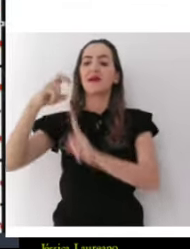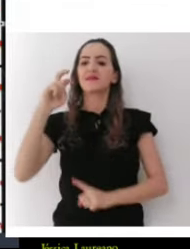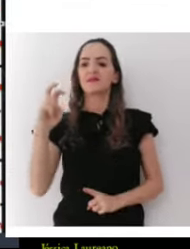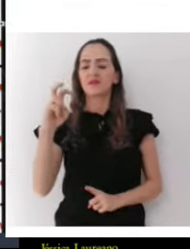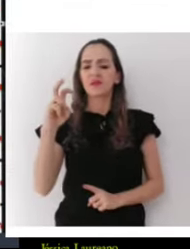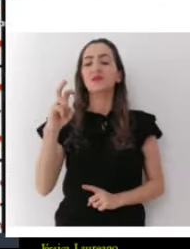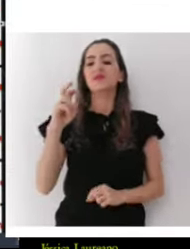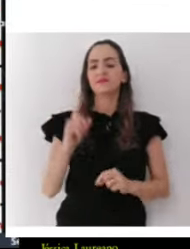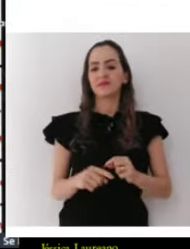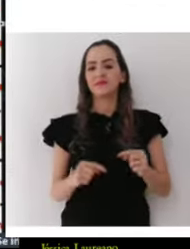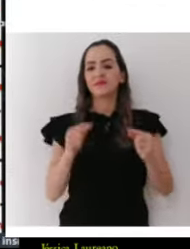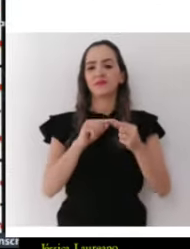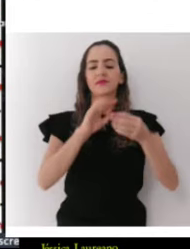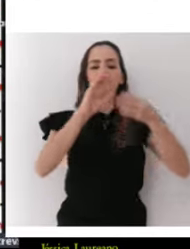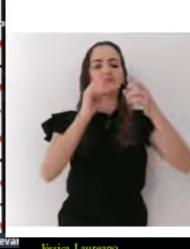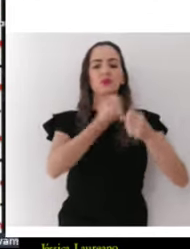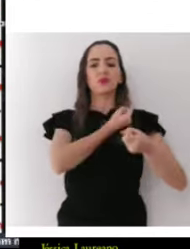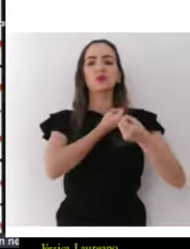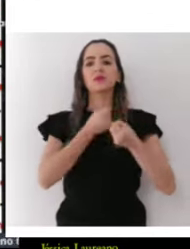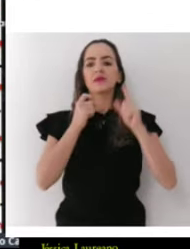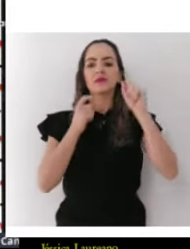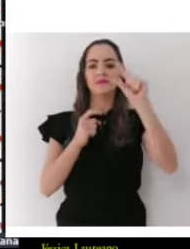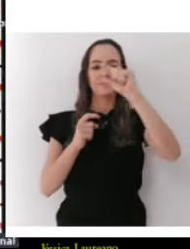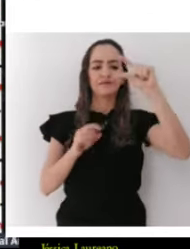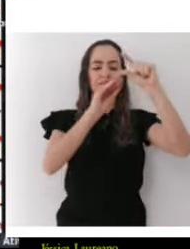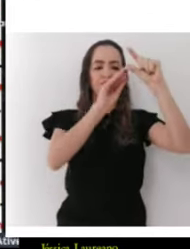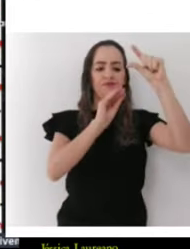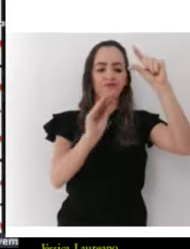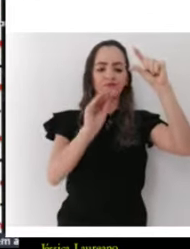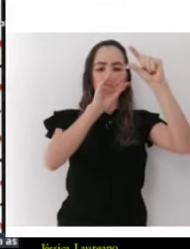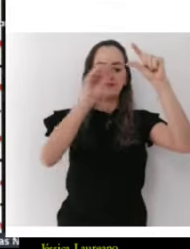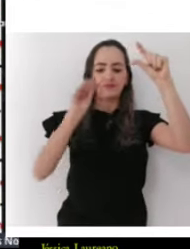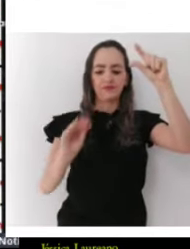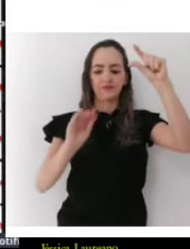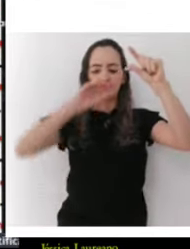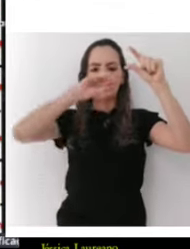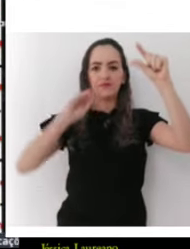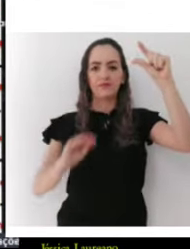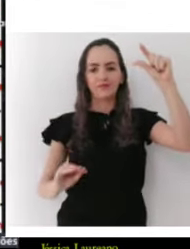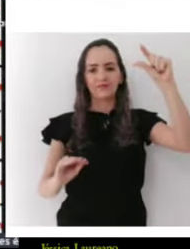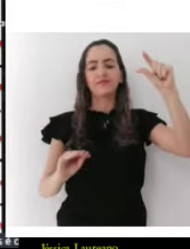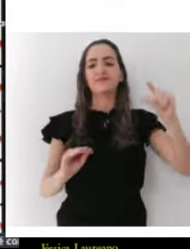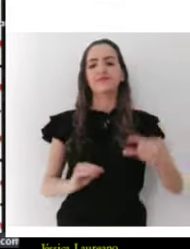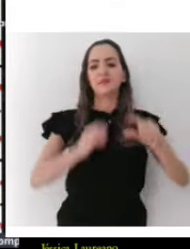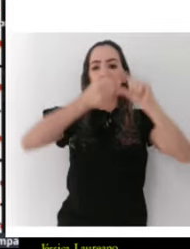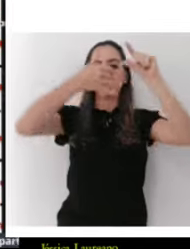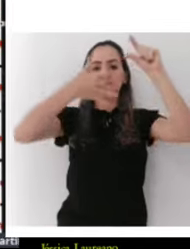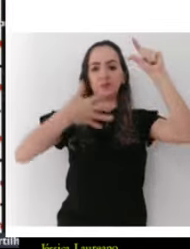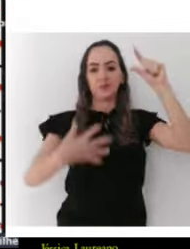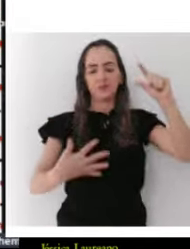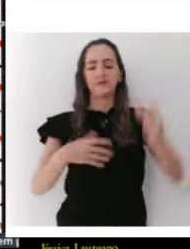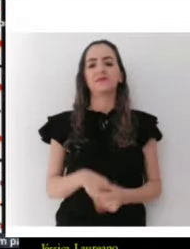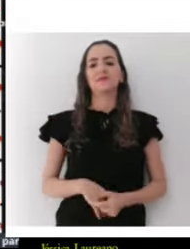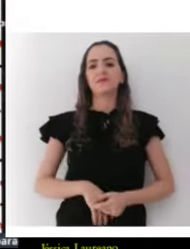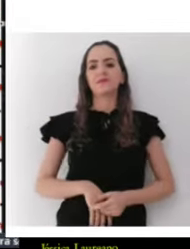para fazer o algoritmo expandido? Você decompõe antes de resolver. E o algoritmo, a quarta maneira, é aquela maneira padrão que a gente